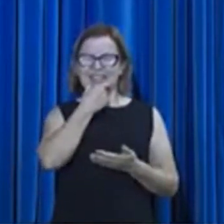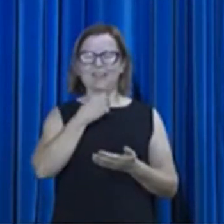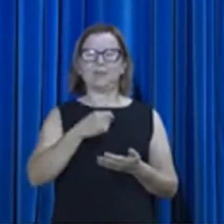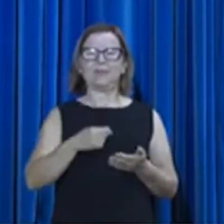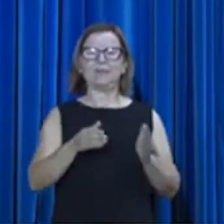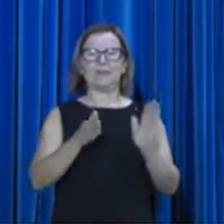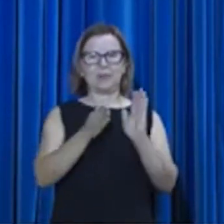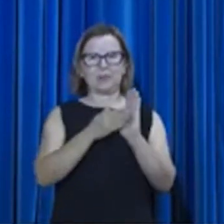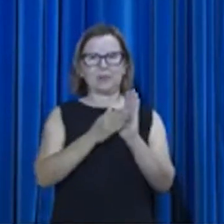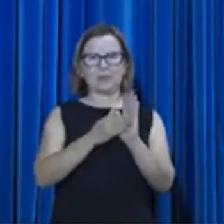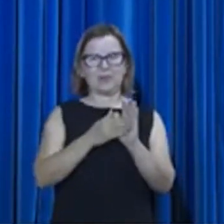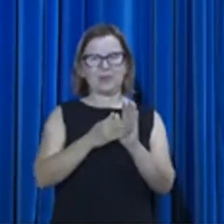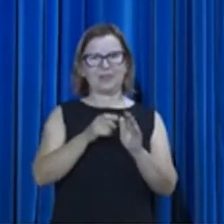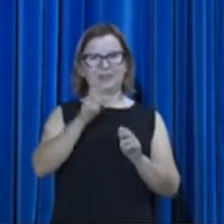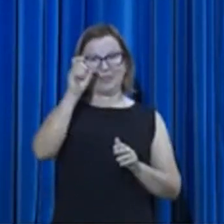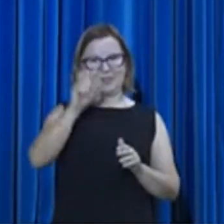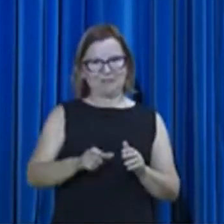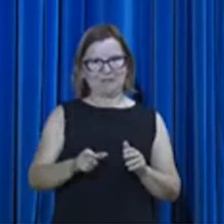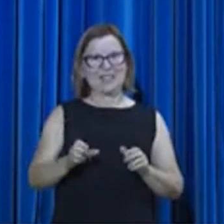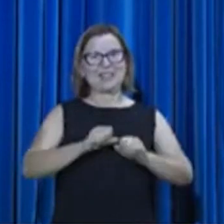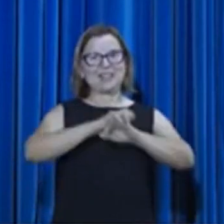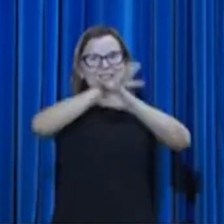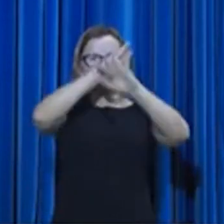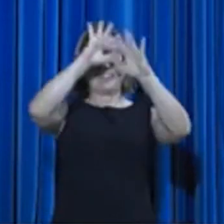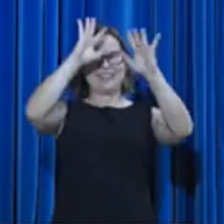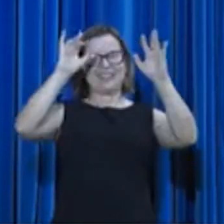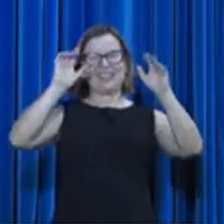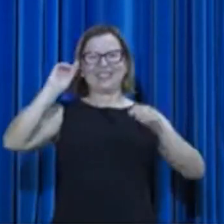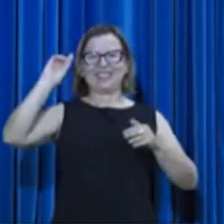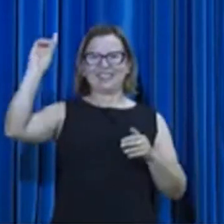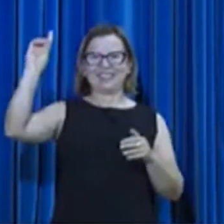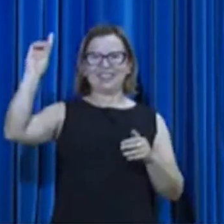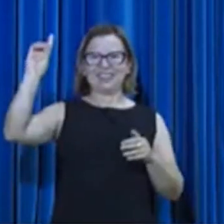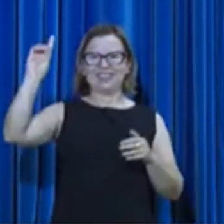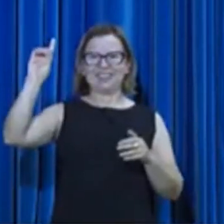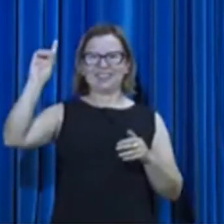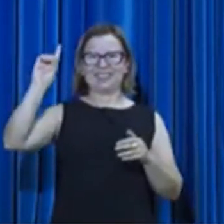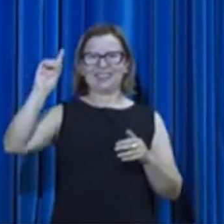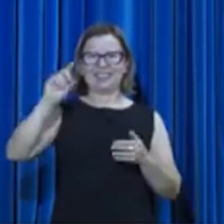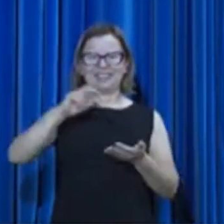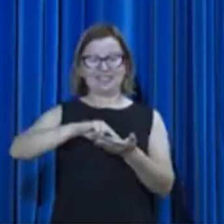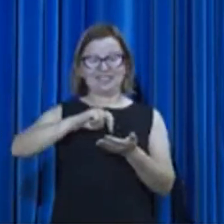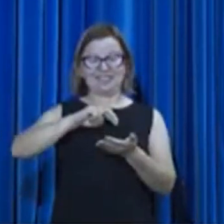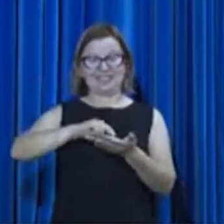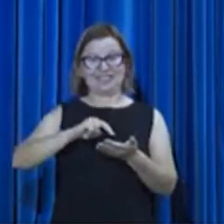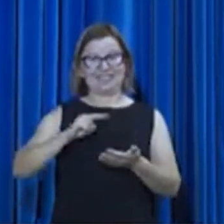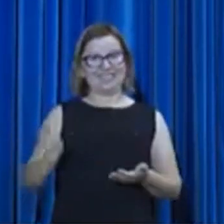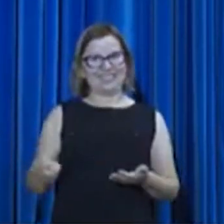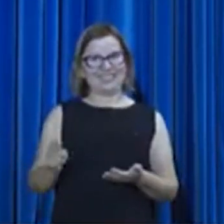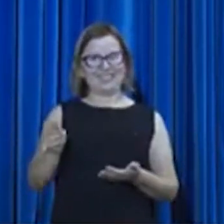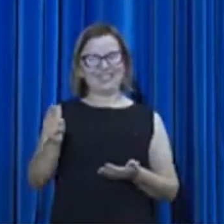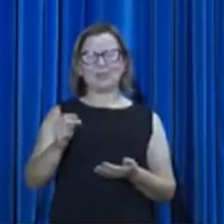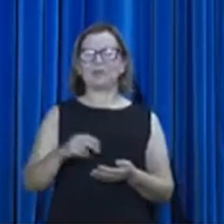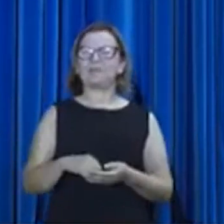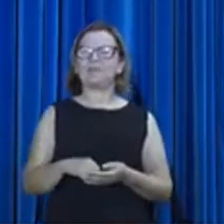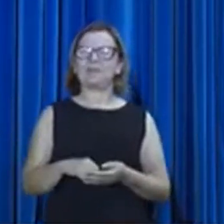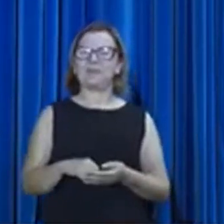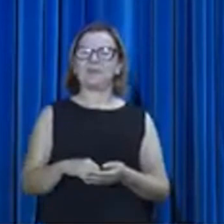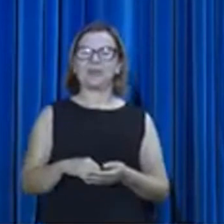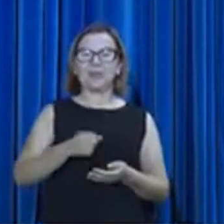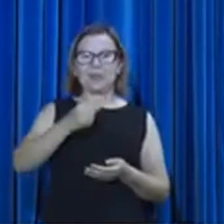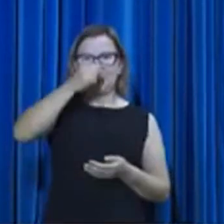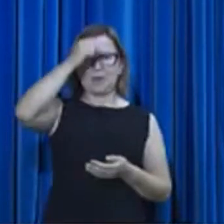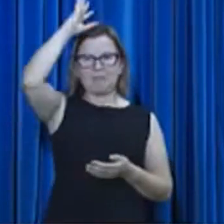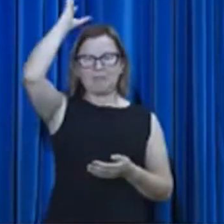homem é glorificar a Deus e gozá-lo para sempre. Eu coloquei aqui as referências de Romanos